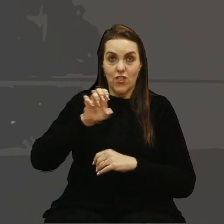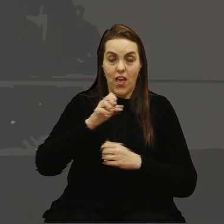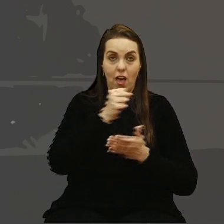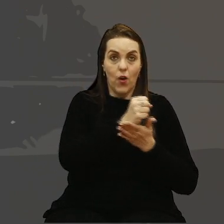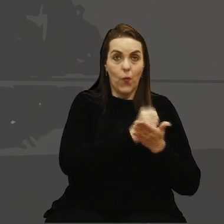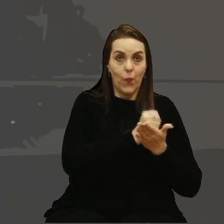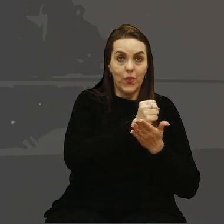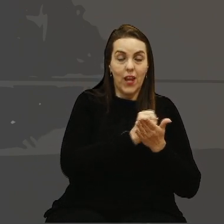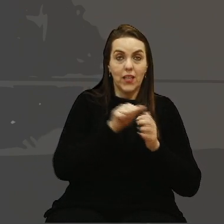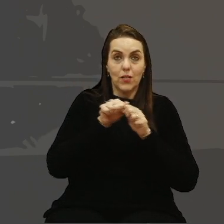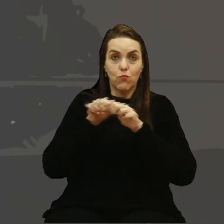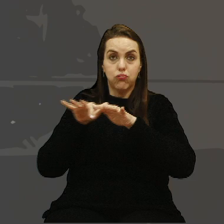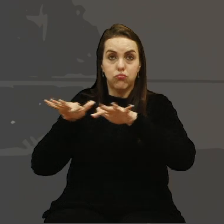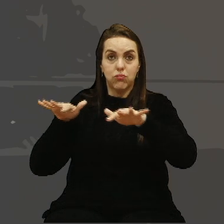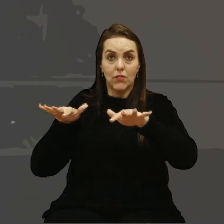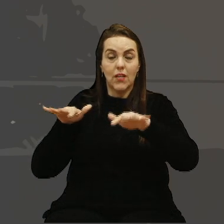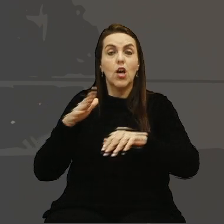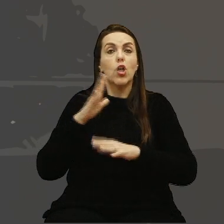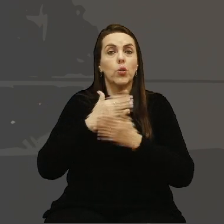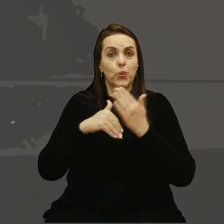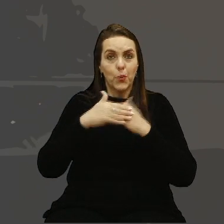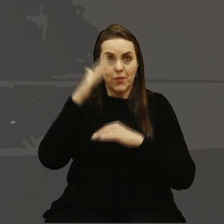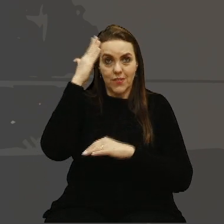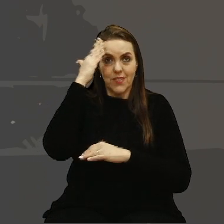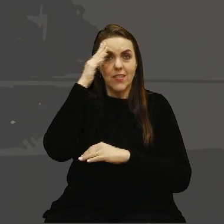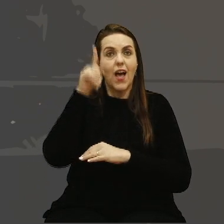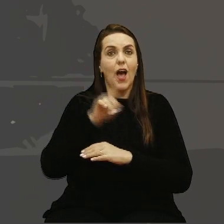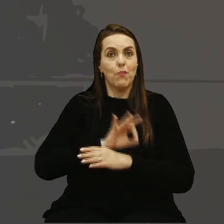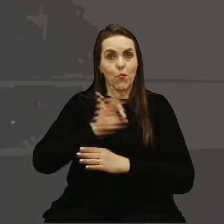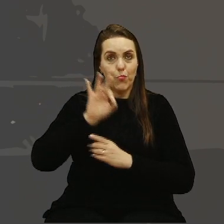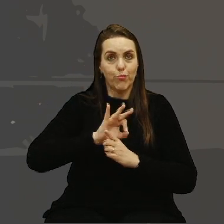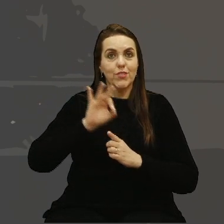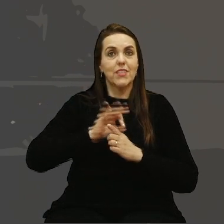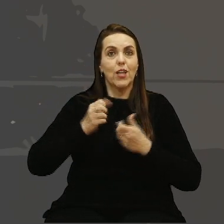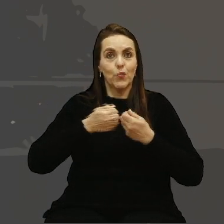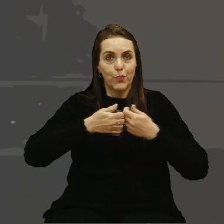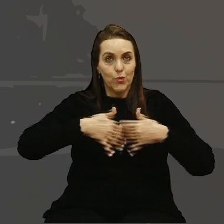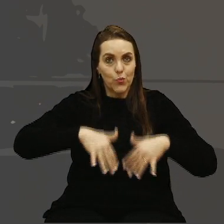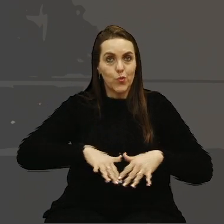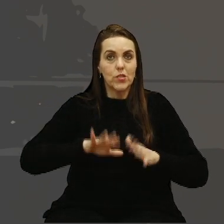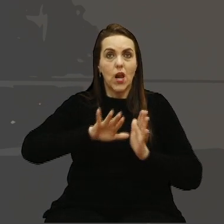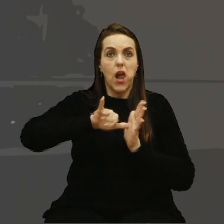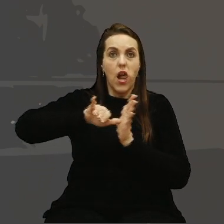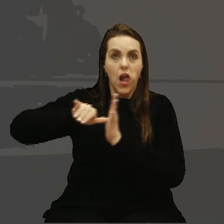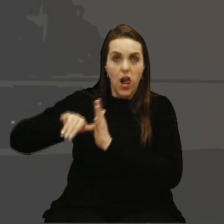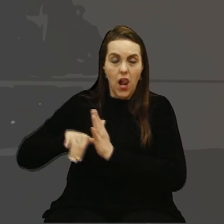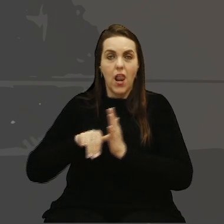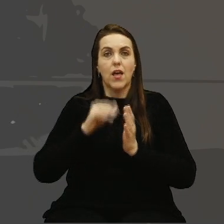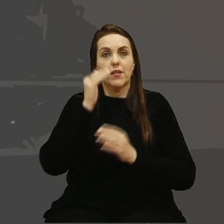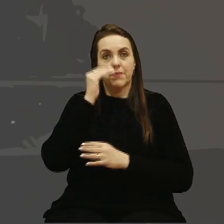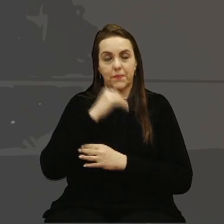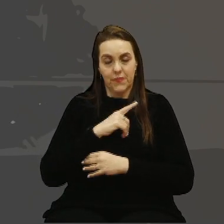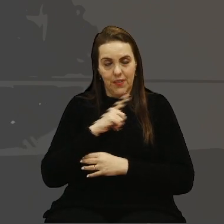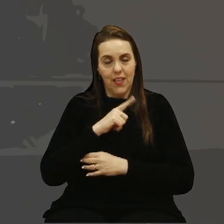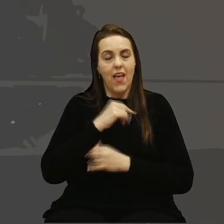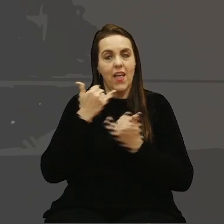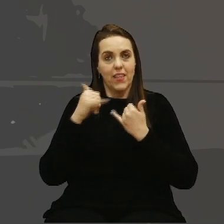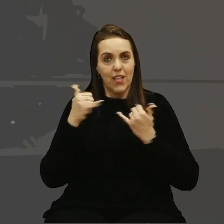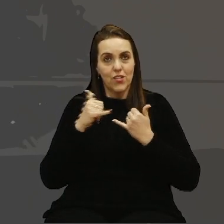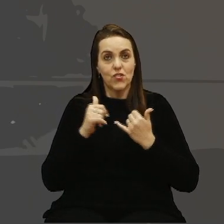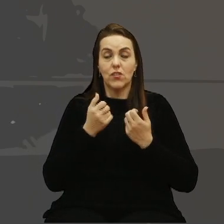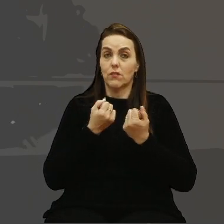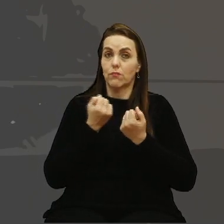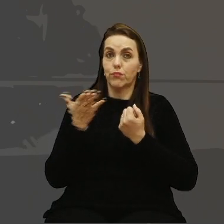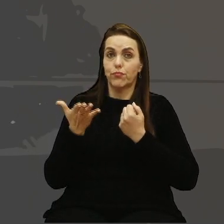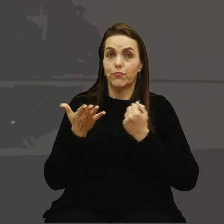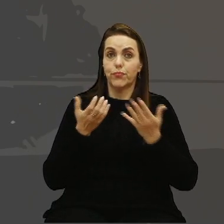Só que todos aqui nós sabemos o quanto é o percentual de desperdício, o percentual de furto de energia. Então eles estão pegando tudo isso e distribuindo em todas as